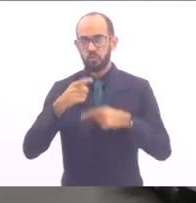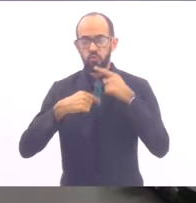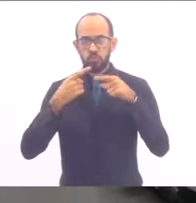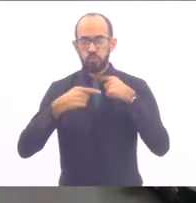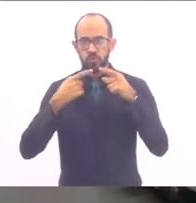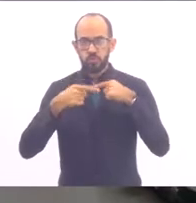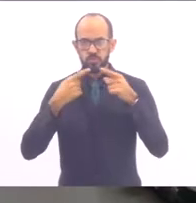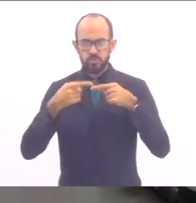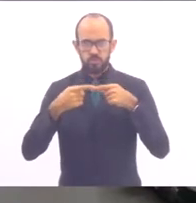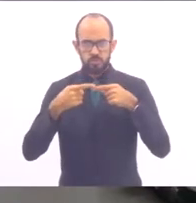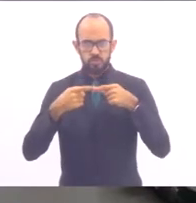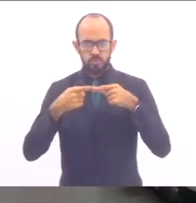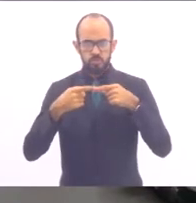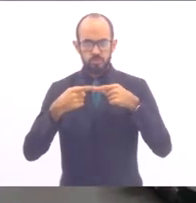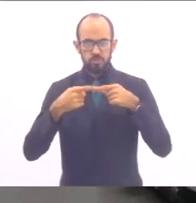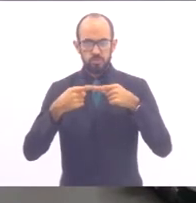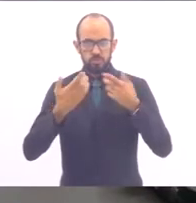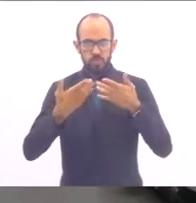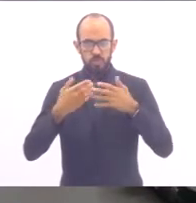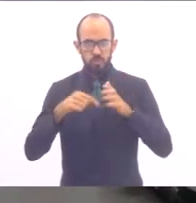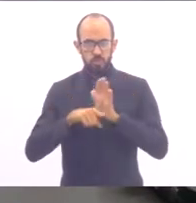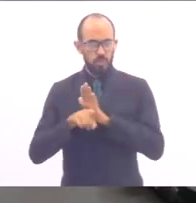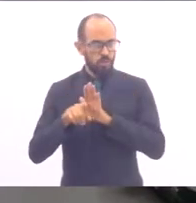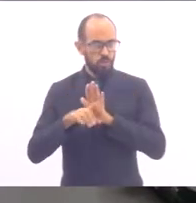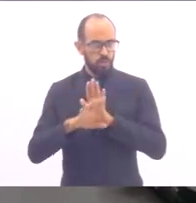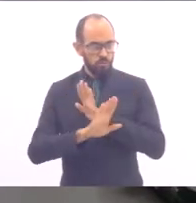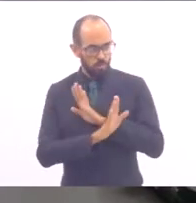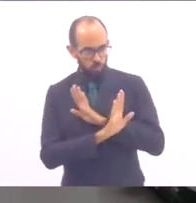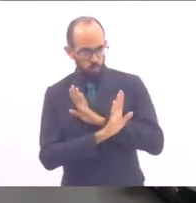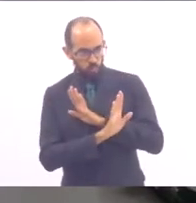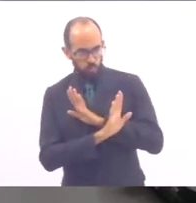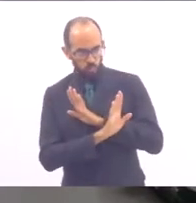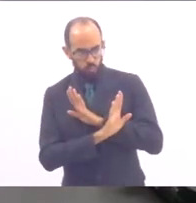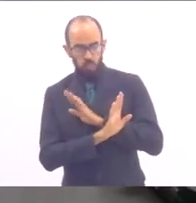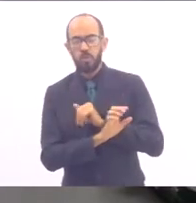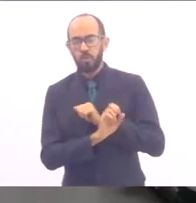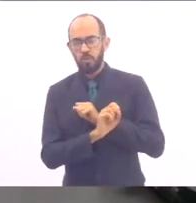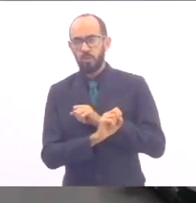Quer fazer uma pergunta ou não? Não. Tá.